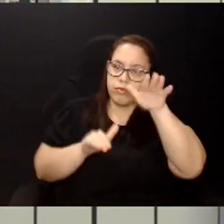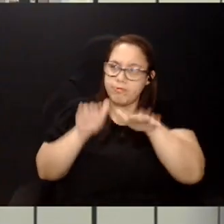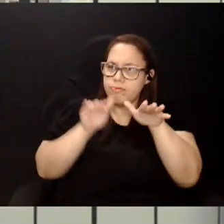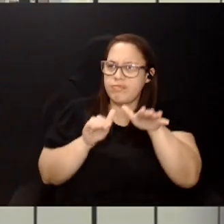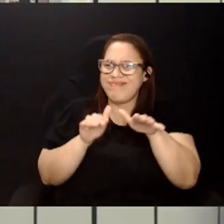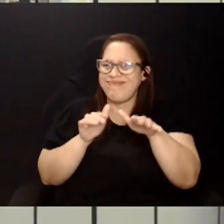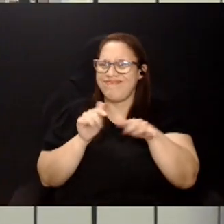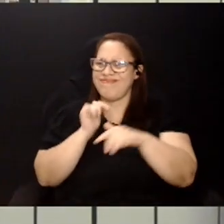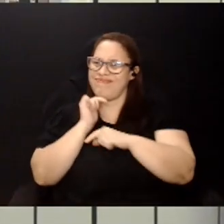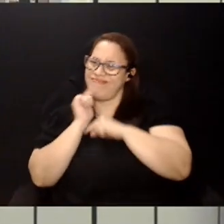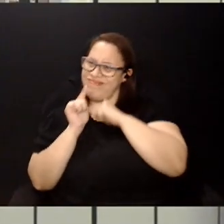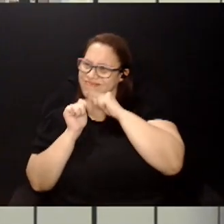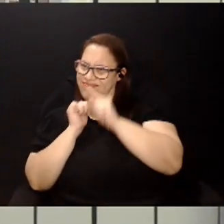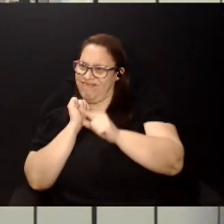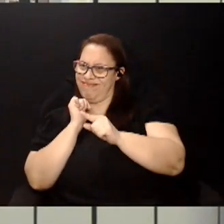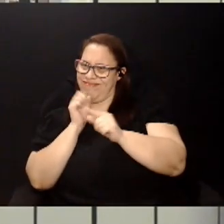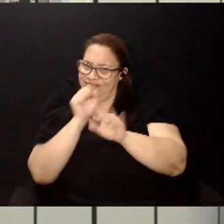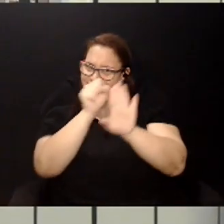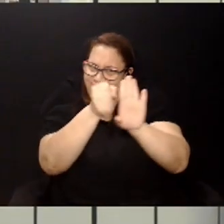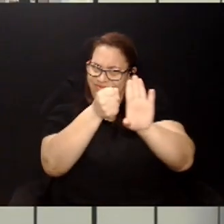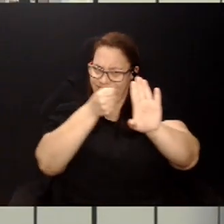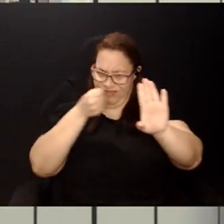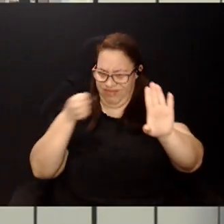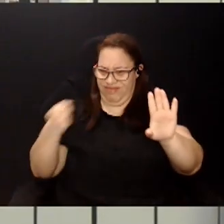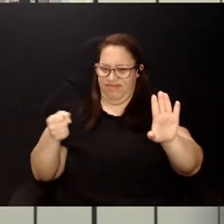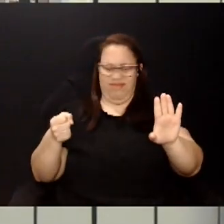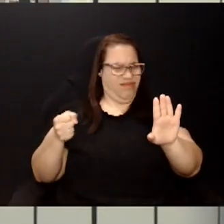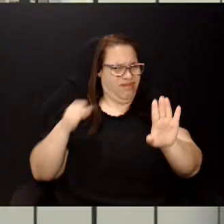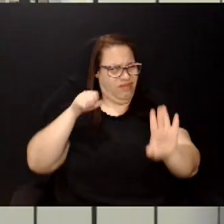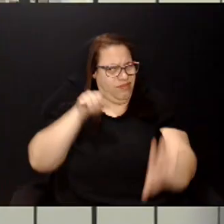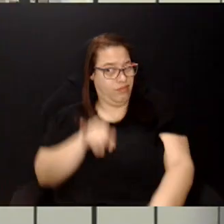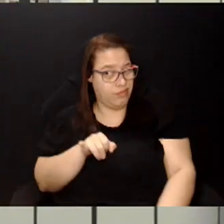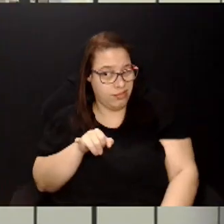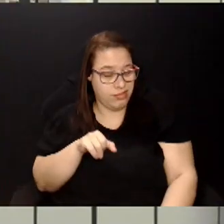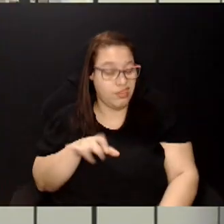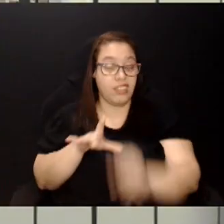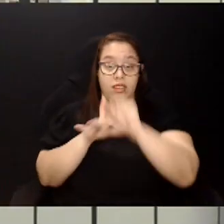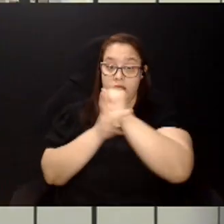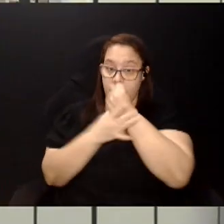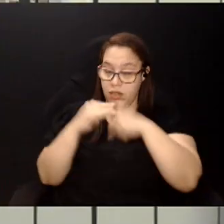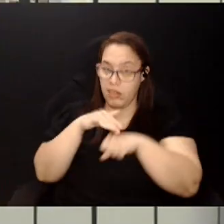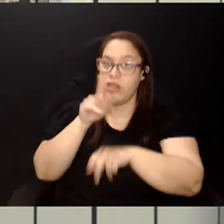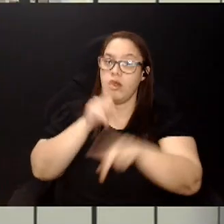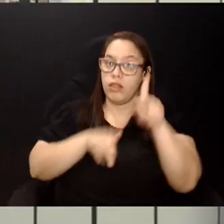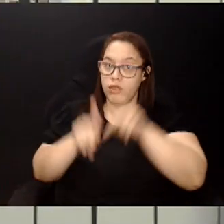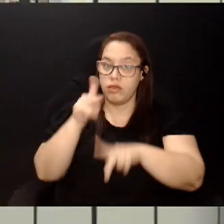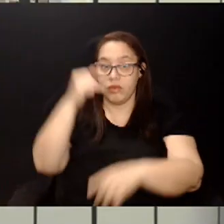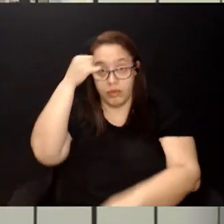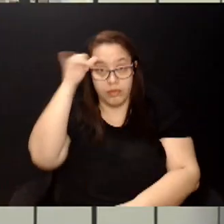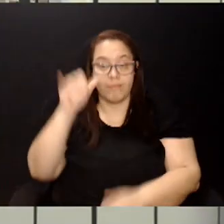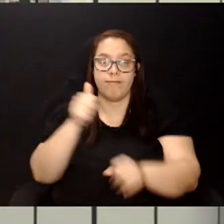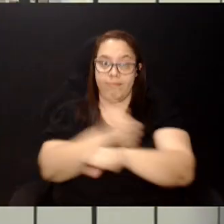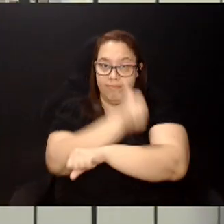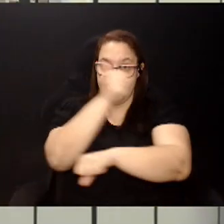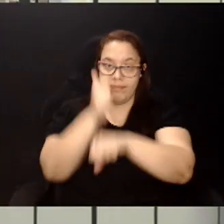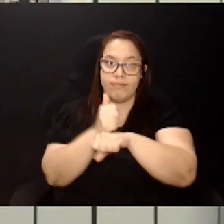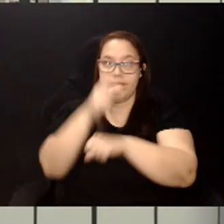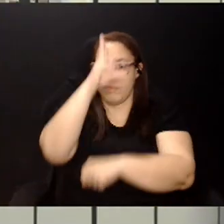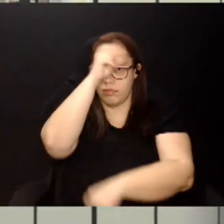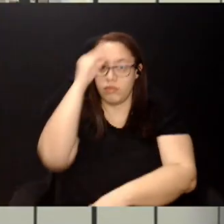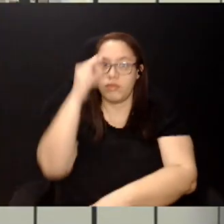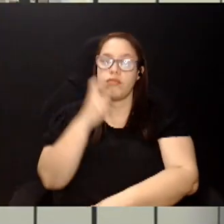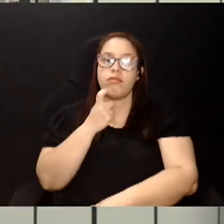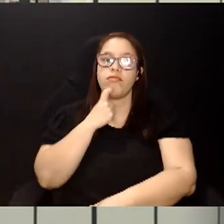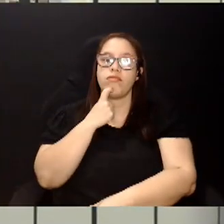em dúvida na hora de abrir a porta de casa. Para garantir mais segurança à população e evitar golpes, a Prefeitura de